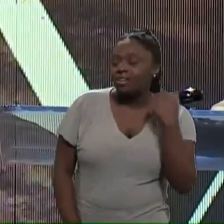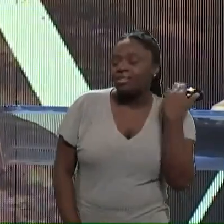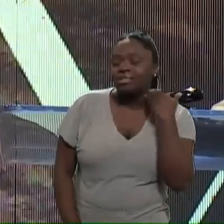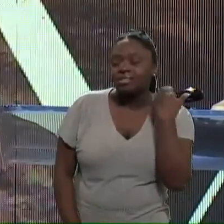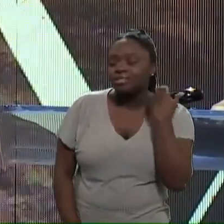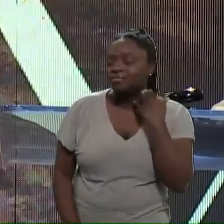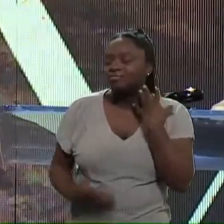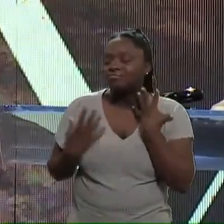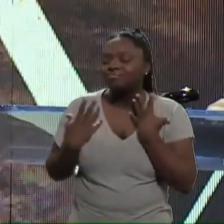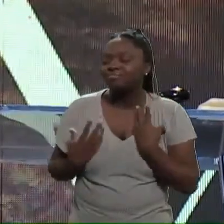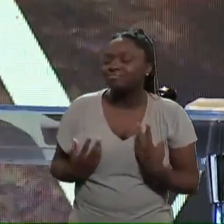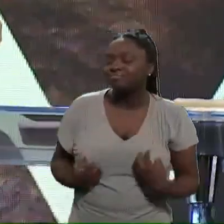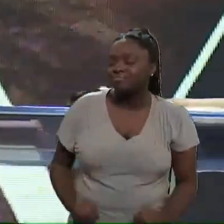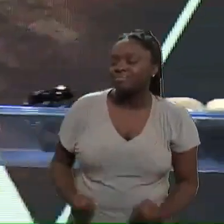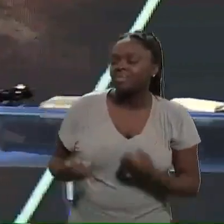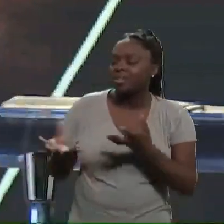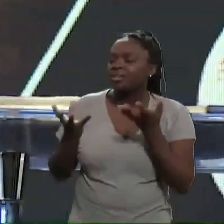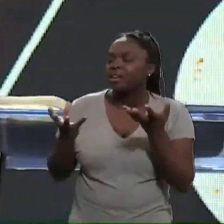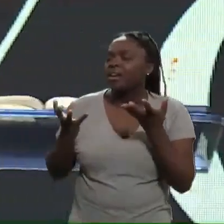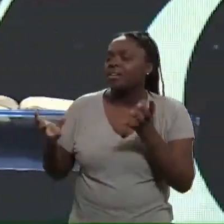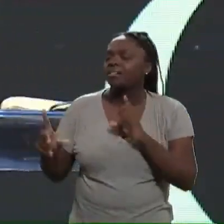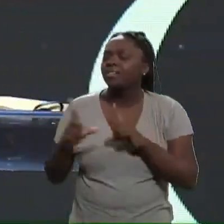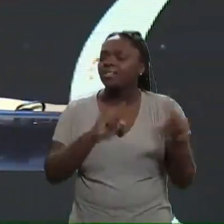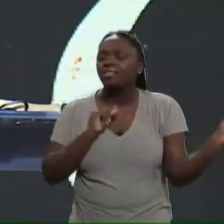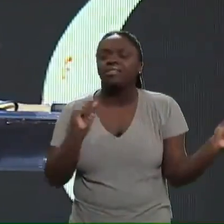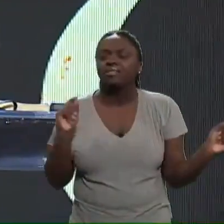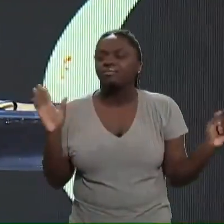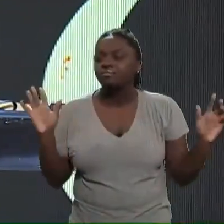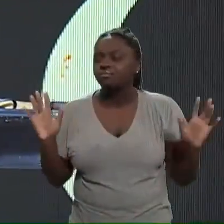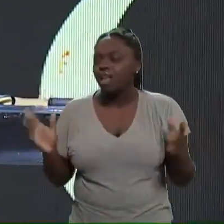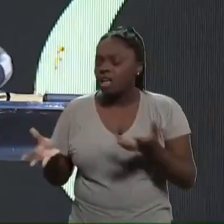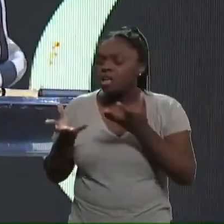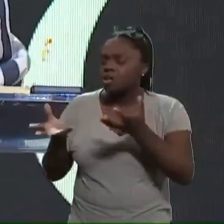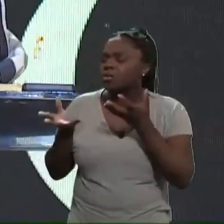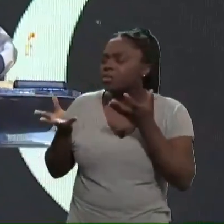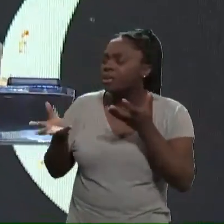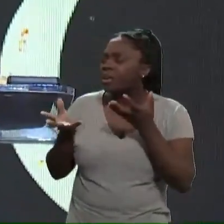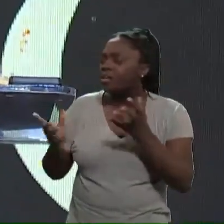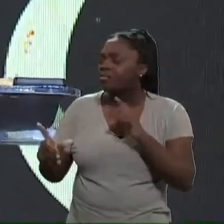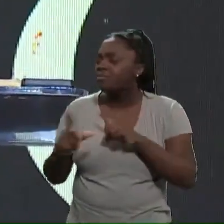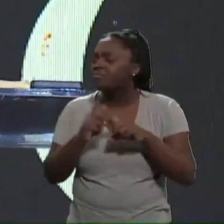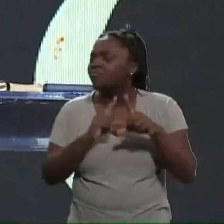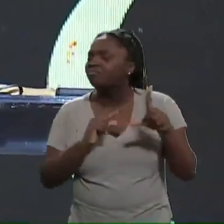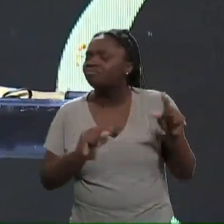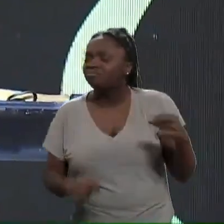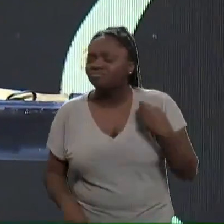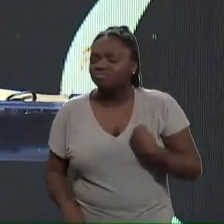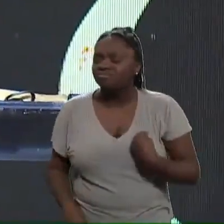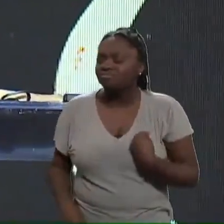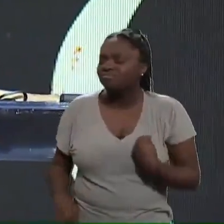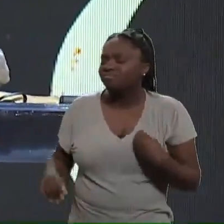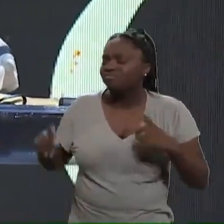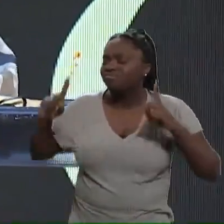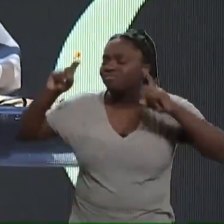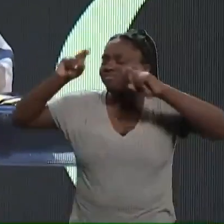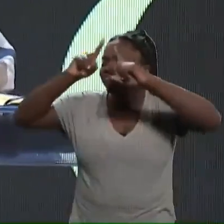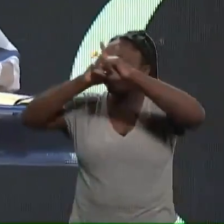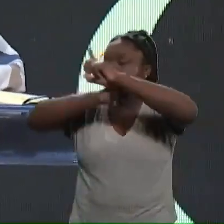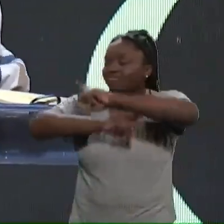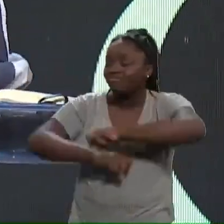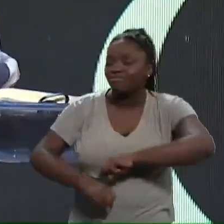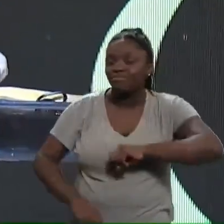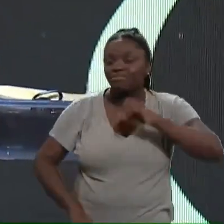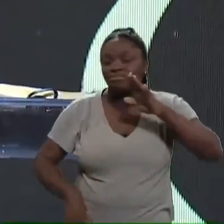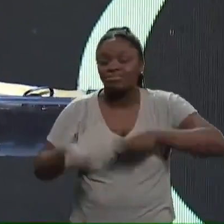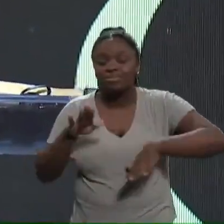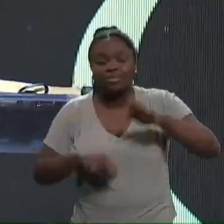mais, eu quero sair desse lugar, eu quero sair dessa realidade. É muito provável que você